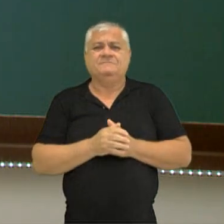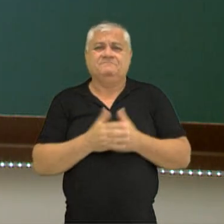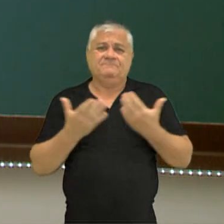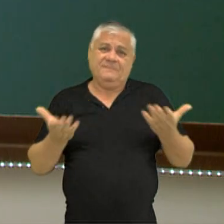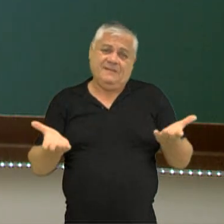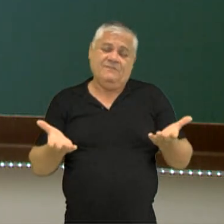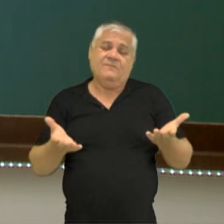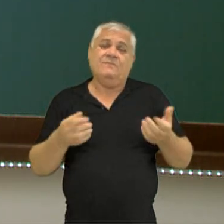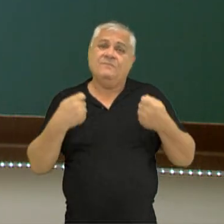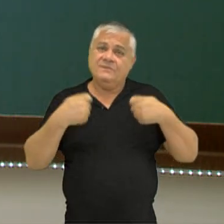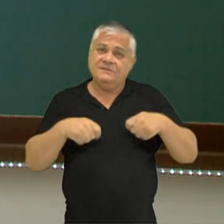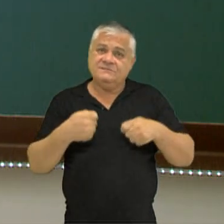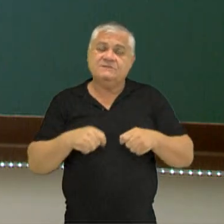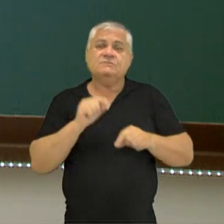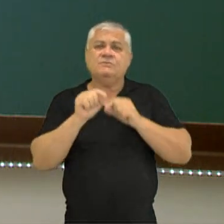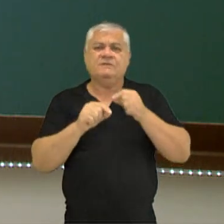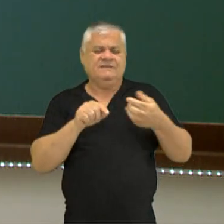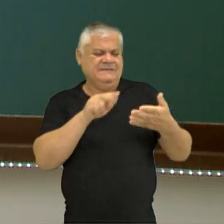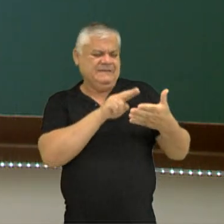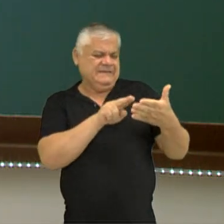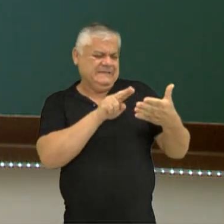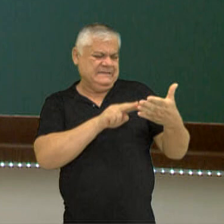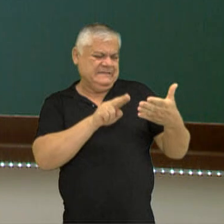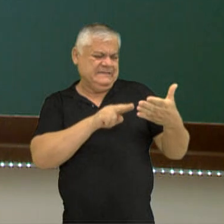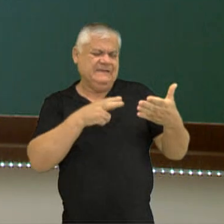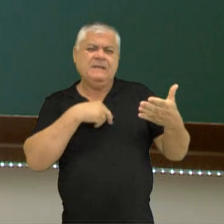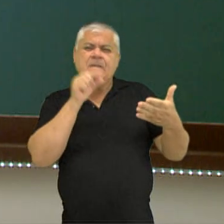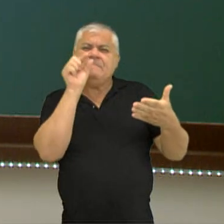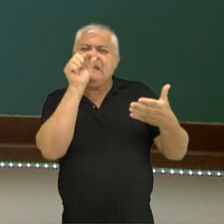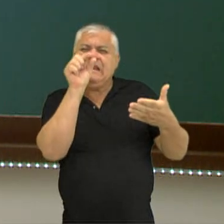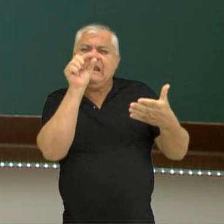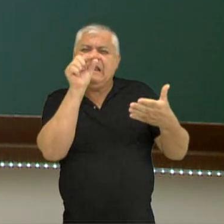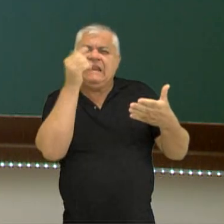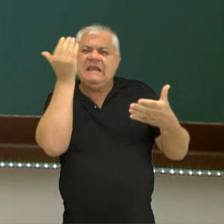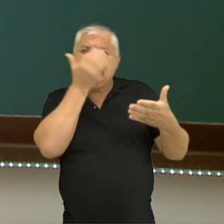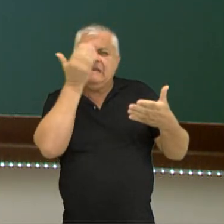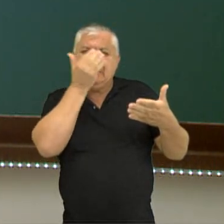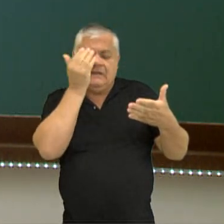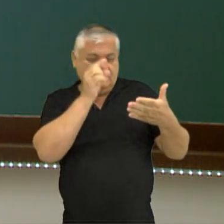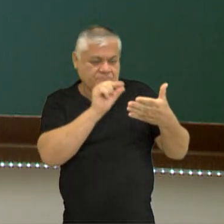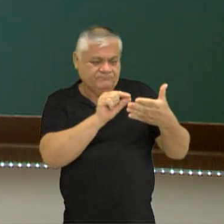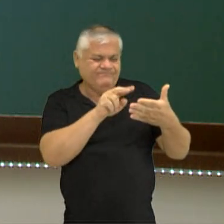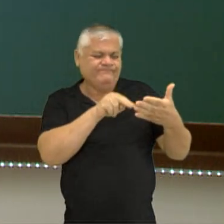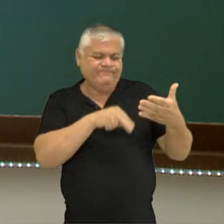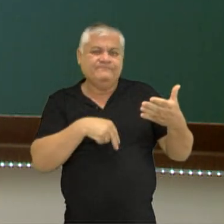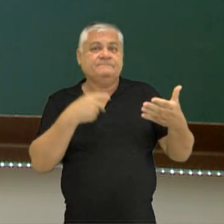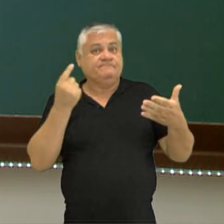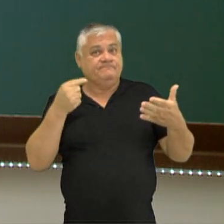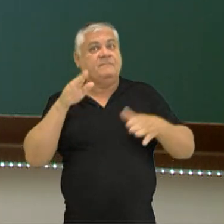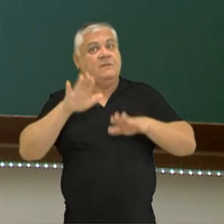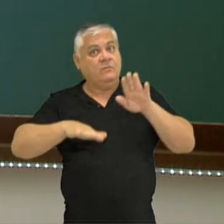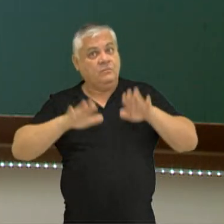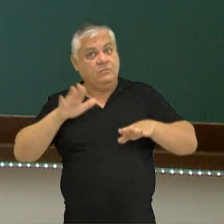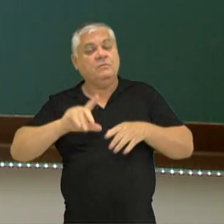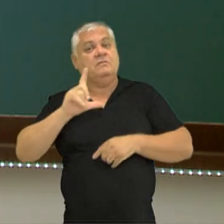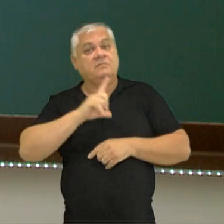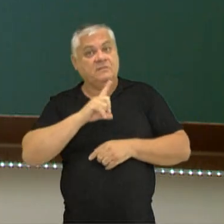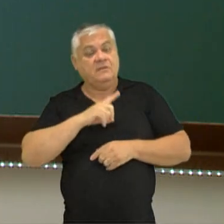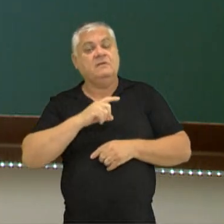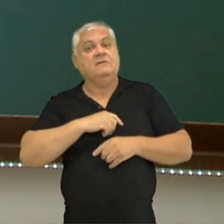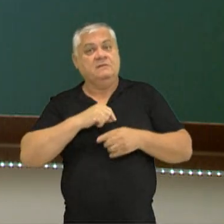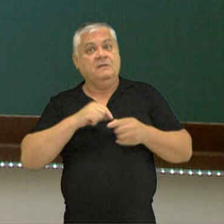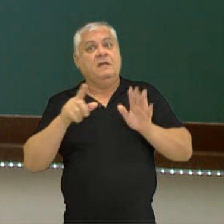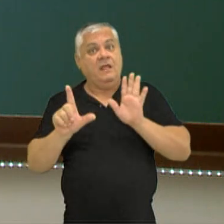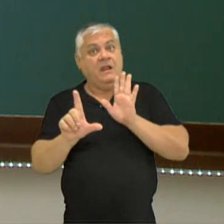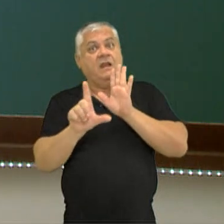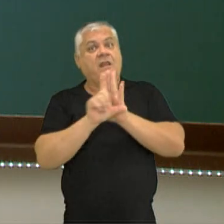nutrição. Então, às vezes eu tenho dificuldade de ler, né? Porque às vezes essa parte está muito pequena. Tanto que até em alguns locais eles já estão até fazendo legislação